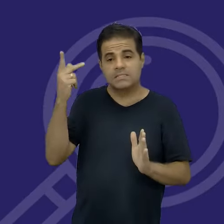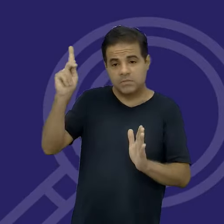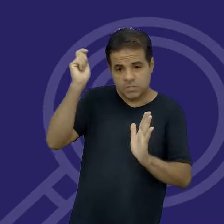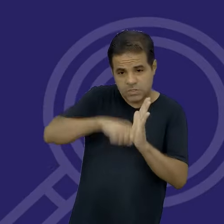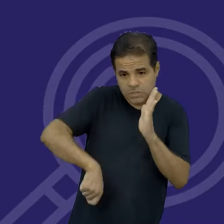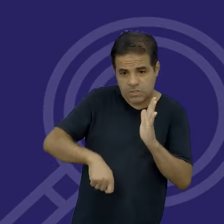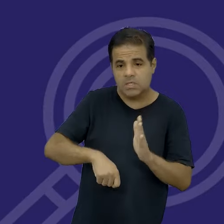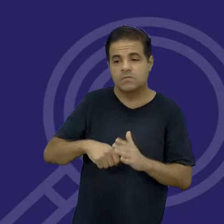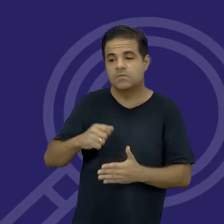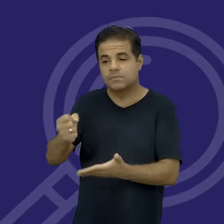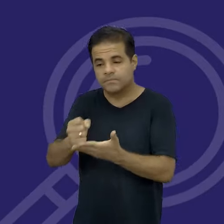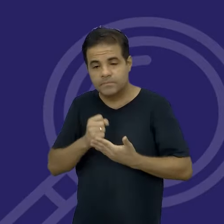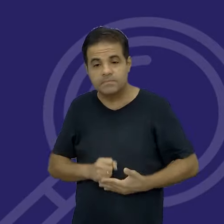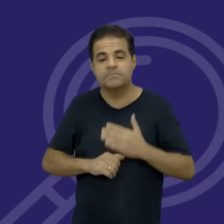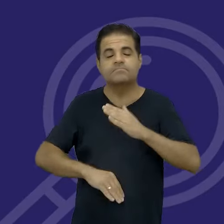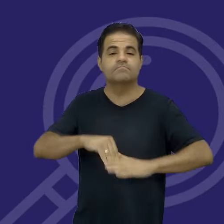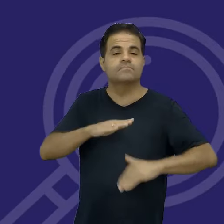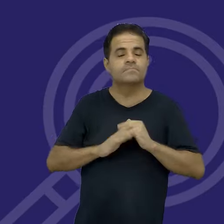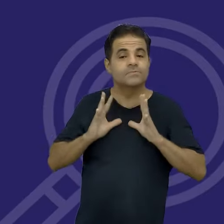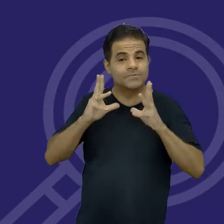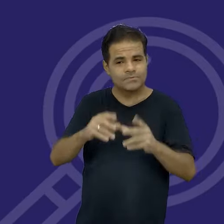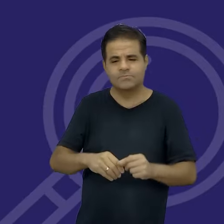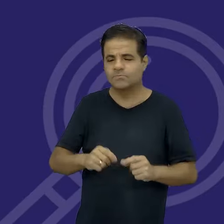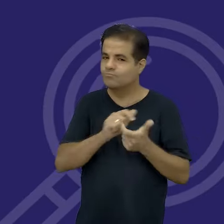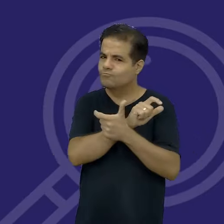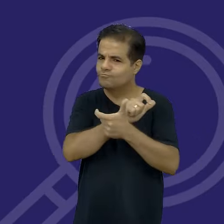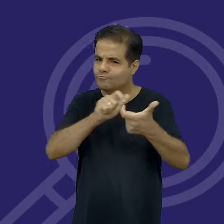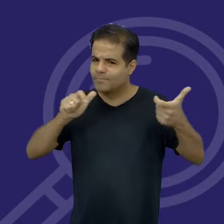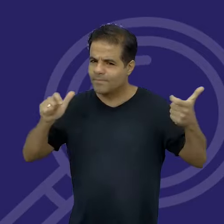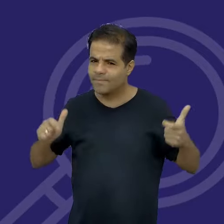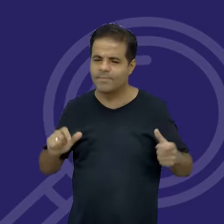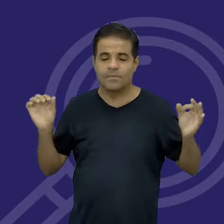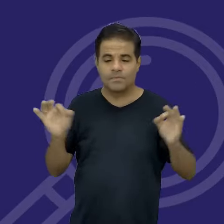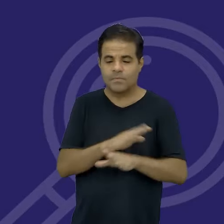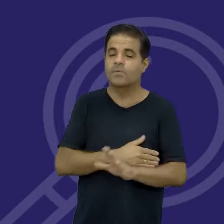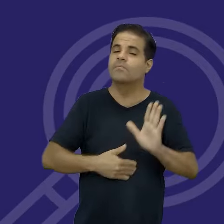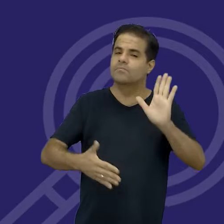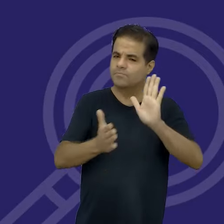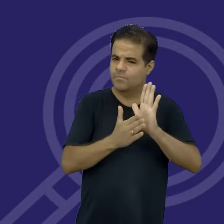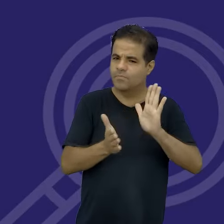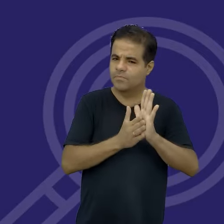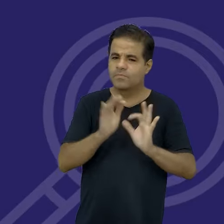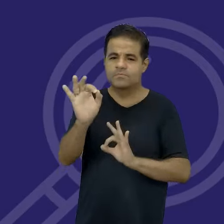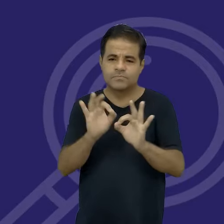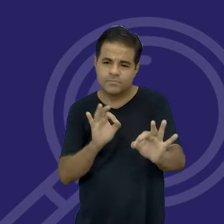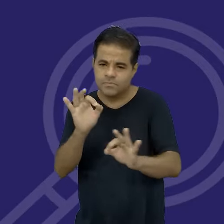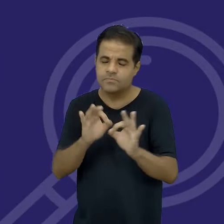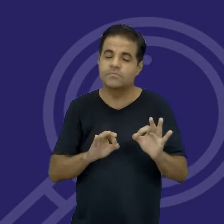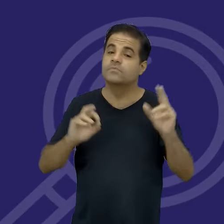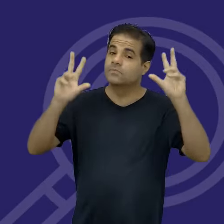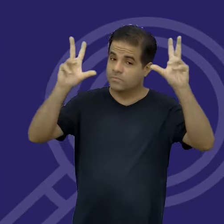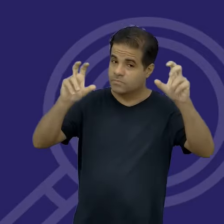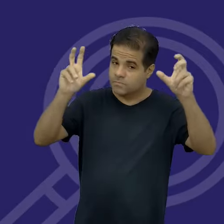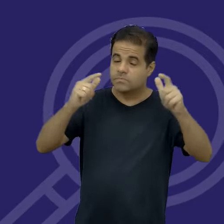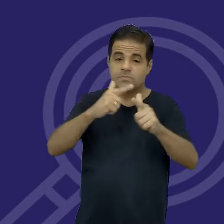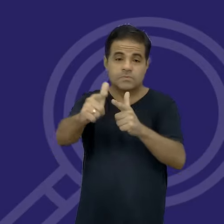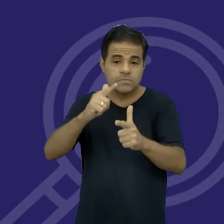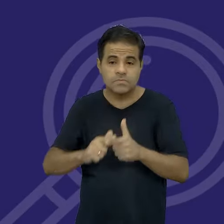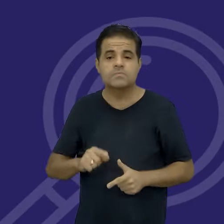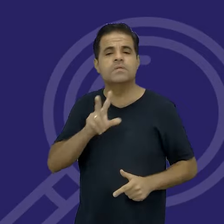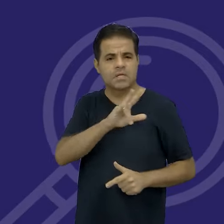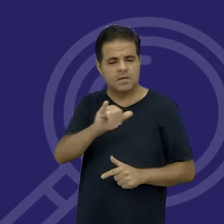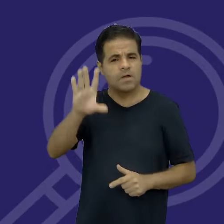registros, ele traz ali uma matemática totalmente estruturada, ele propõe essa resolução dessa situação-problema, e